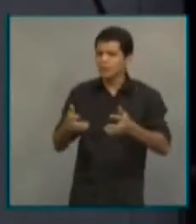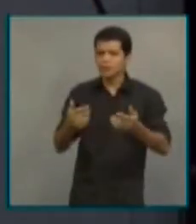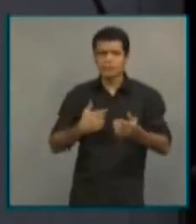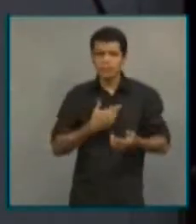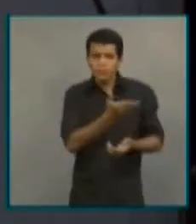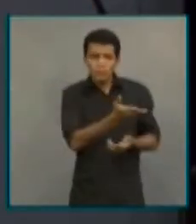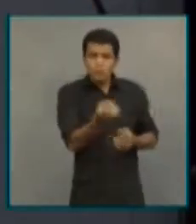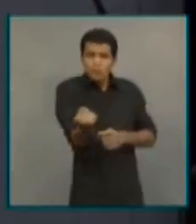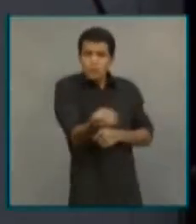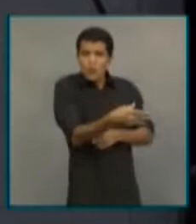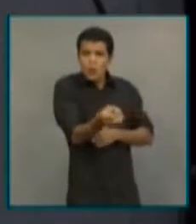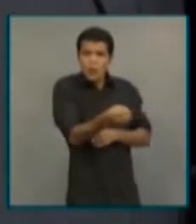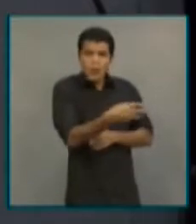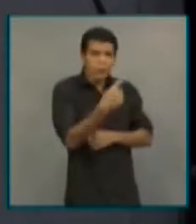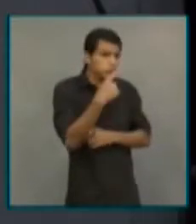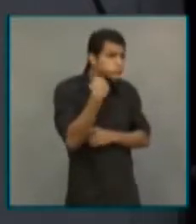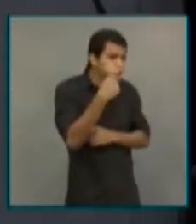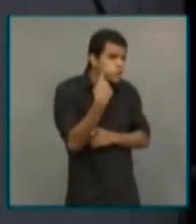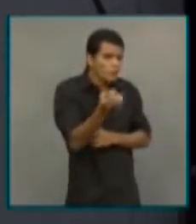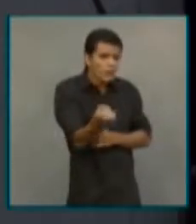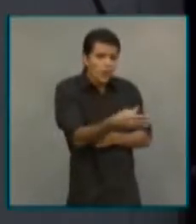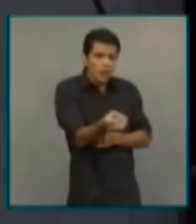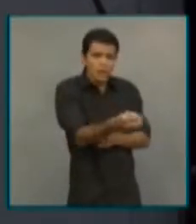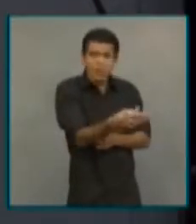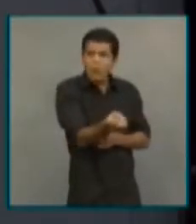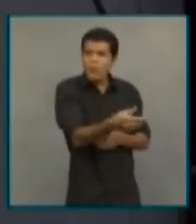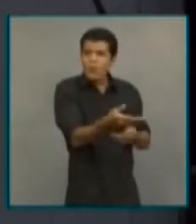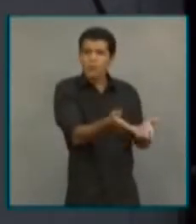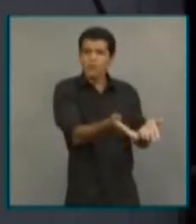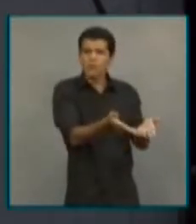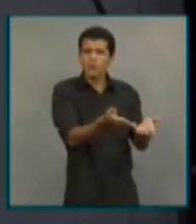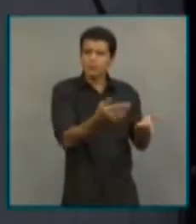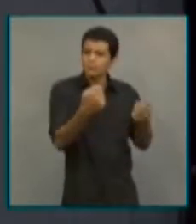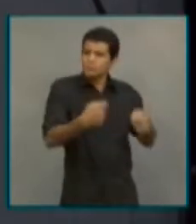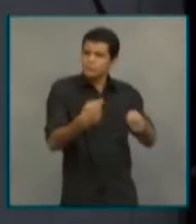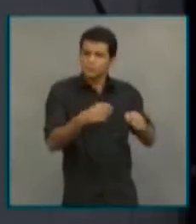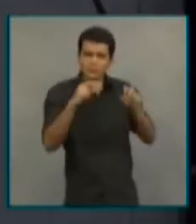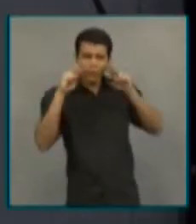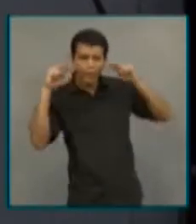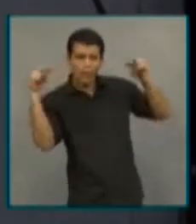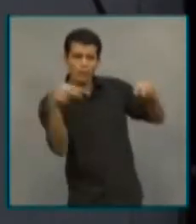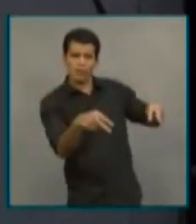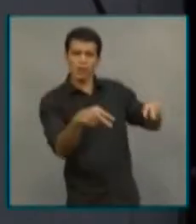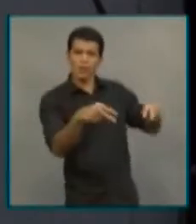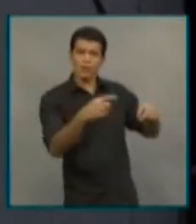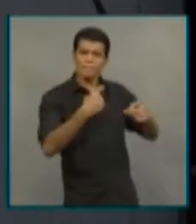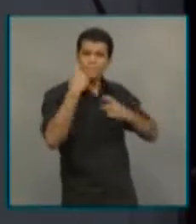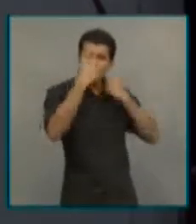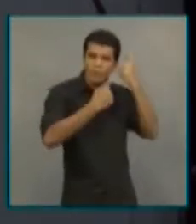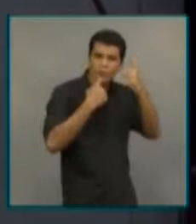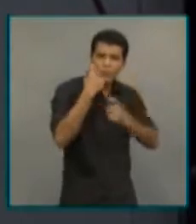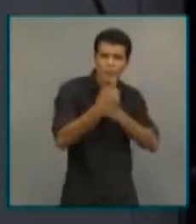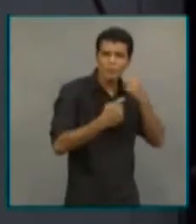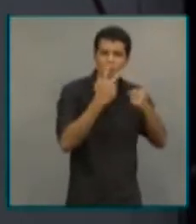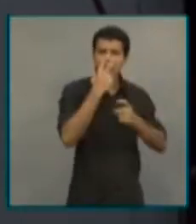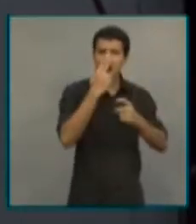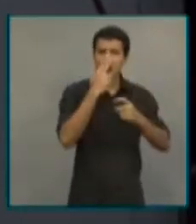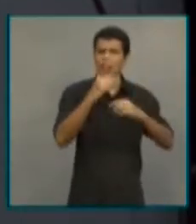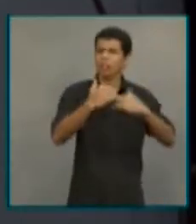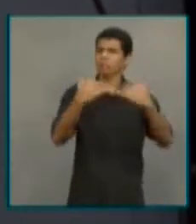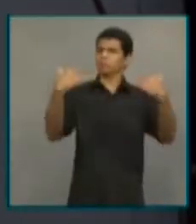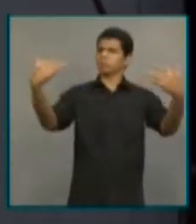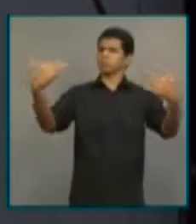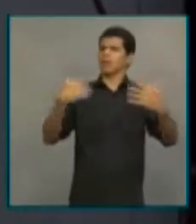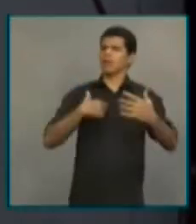com festas de campanha. Nós estamos vendo festas nessas campanhas que parecem mais eleições presidenciais